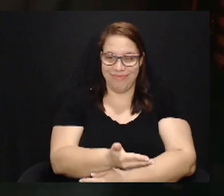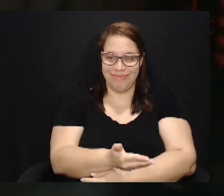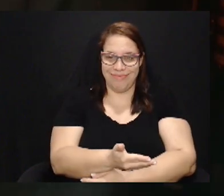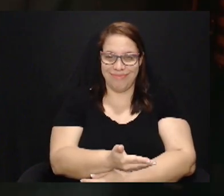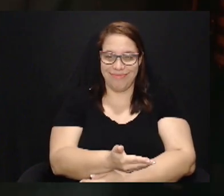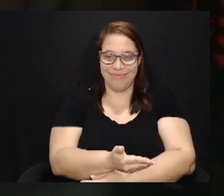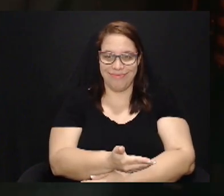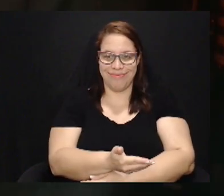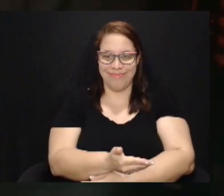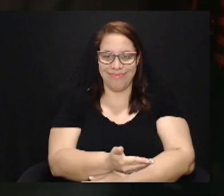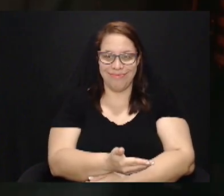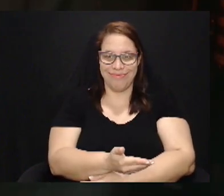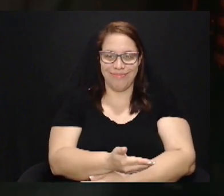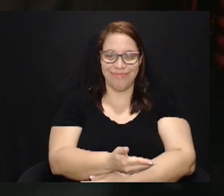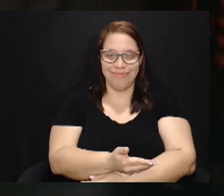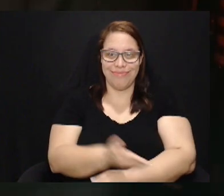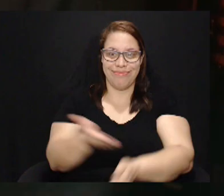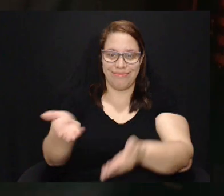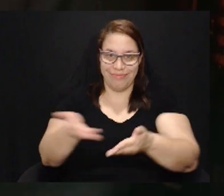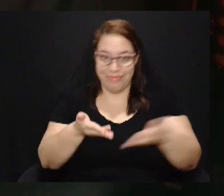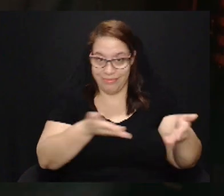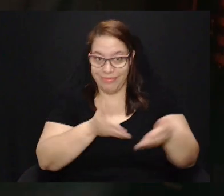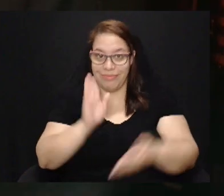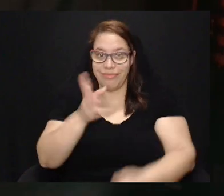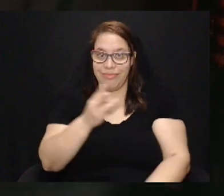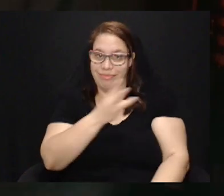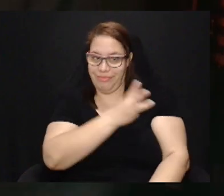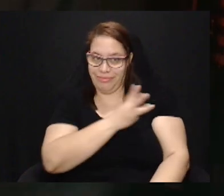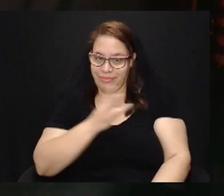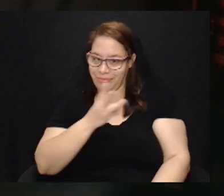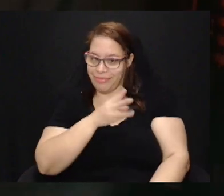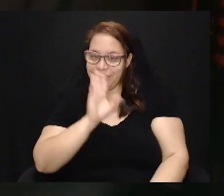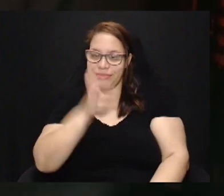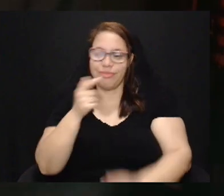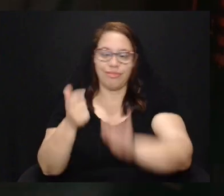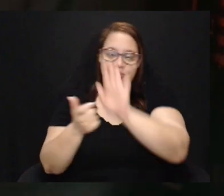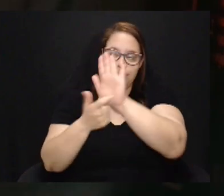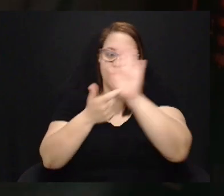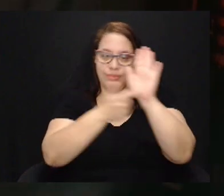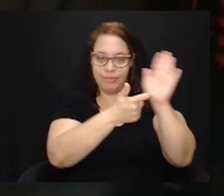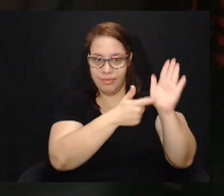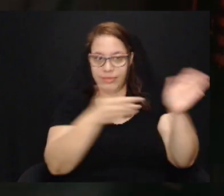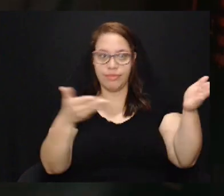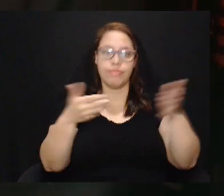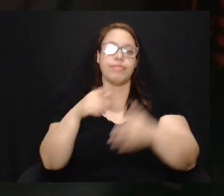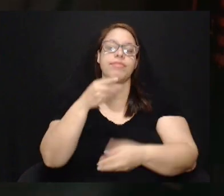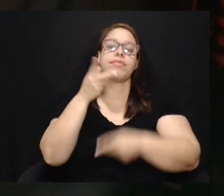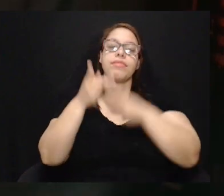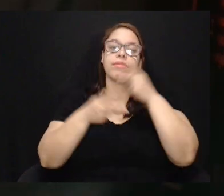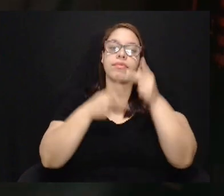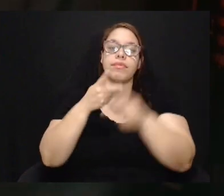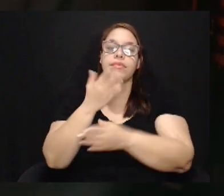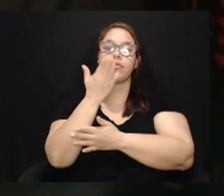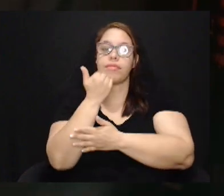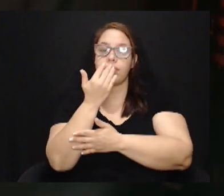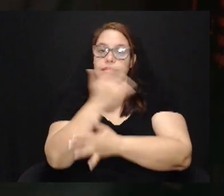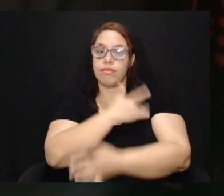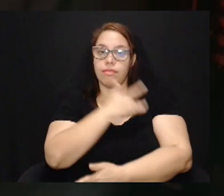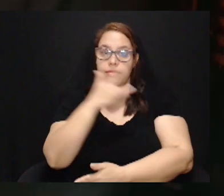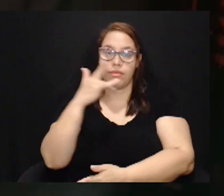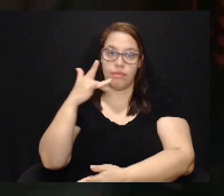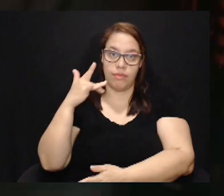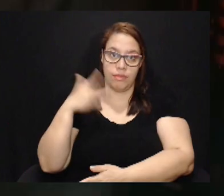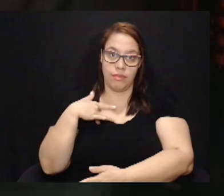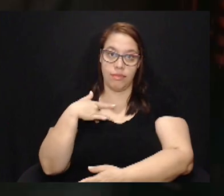1997-829-3776, os nossos convidados já estão no estúdio, daqui a pouquinho vou apresentá-los e hoje a gente fala de alimentação